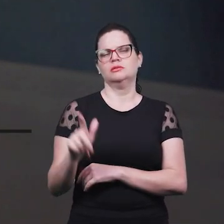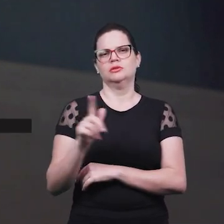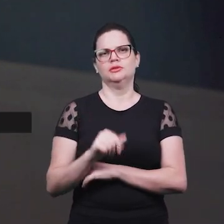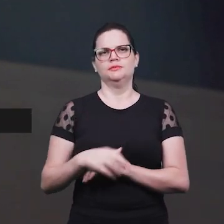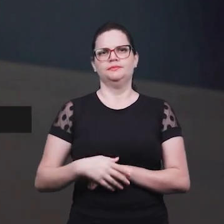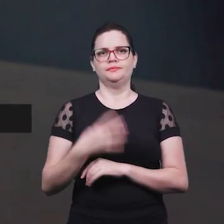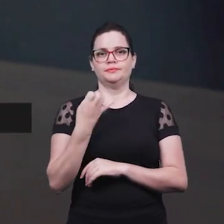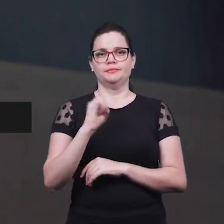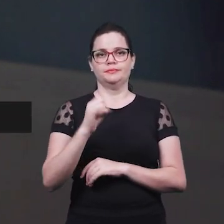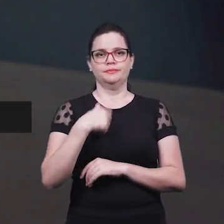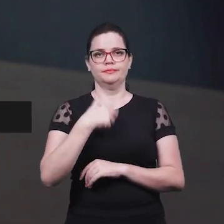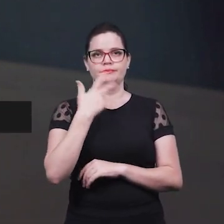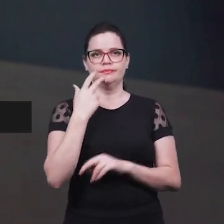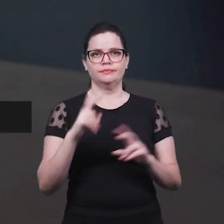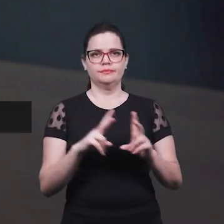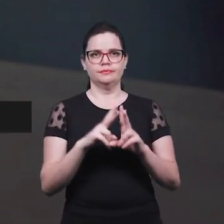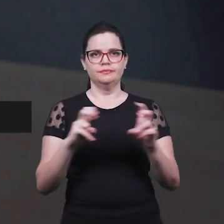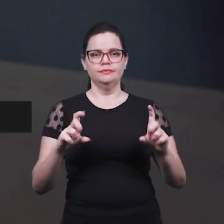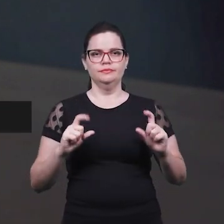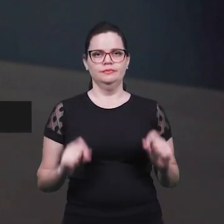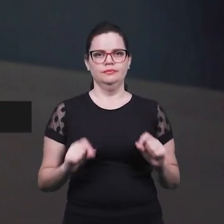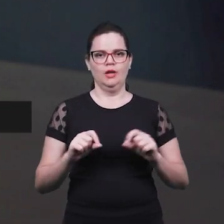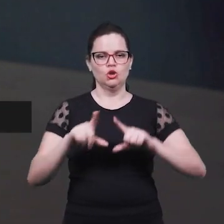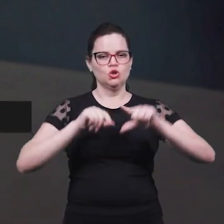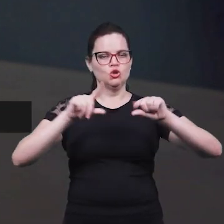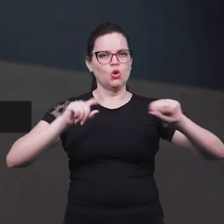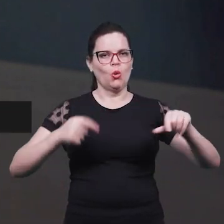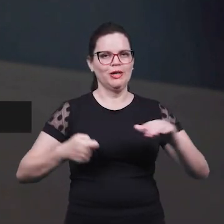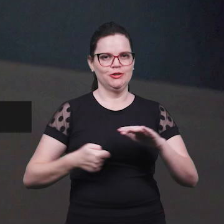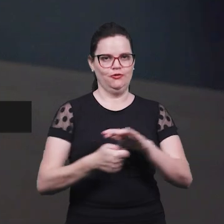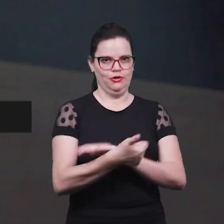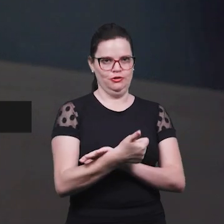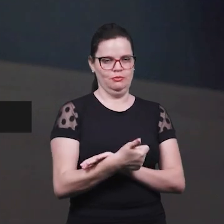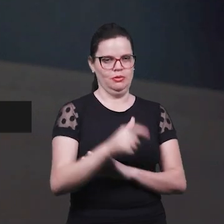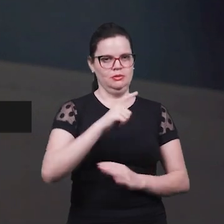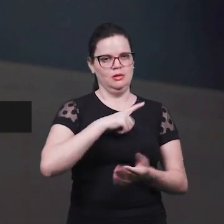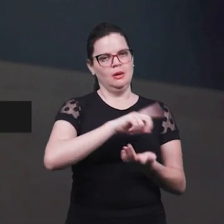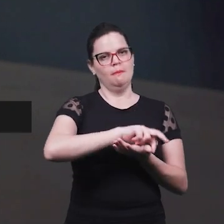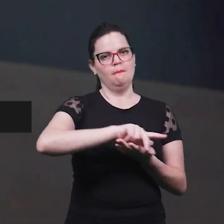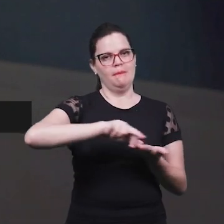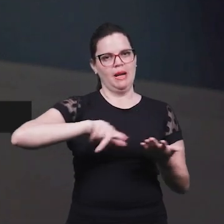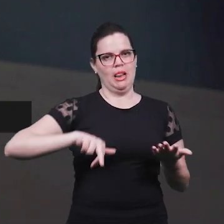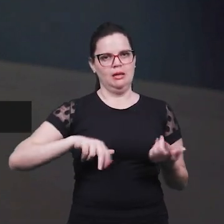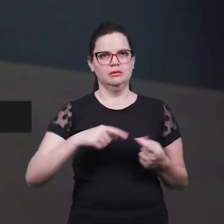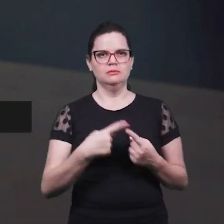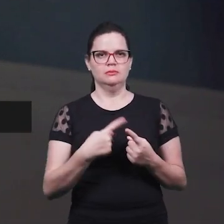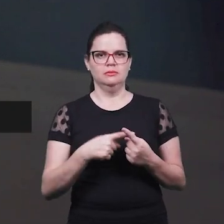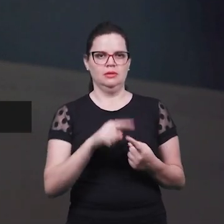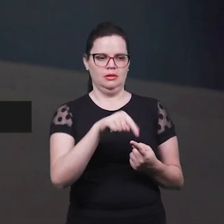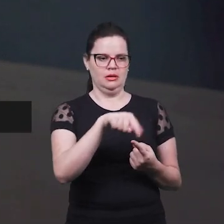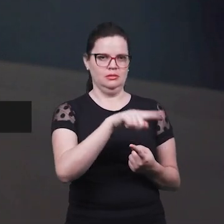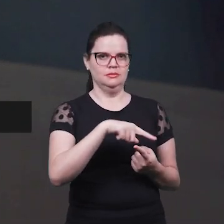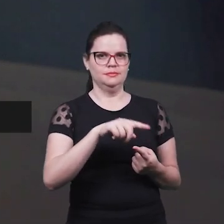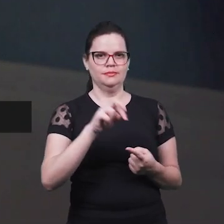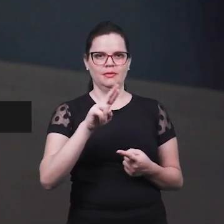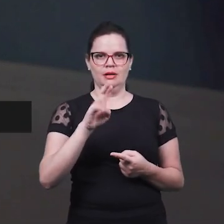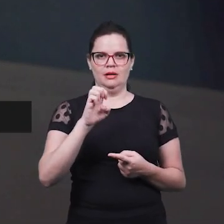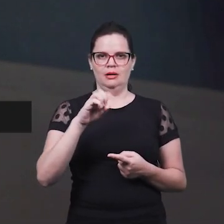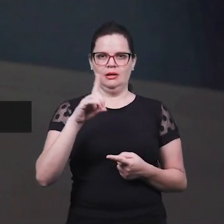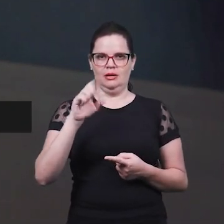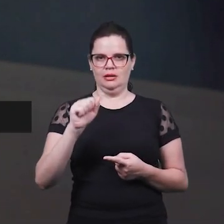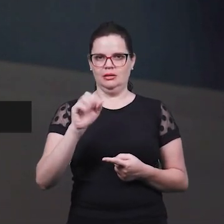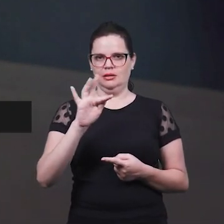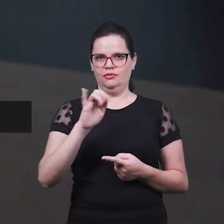gente está falando aí de alternativas de investimento, né? Fora esse mundo da renda fixa, que